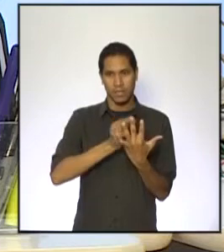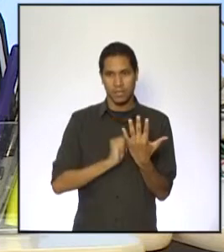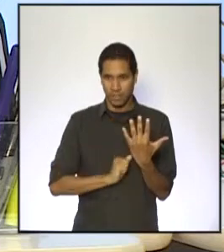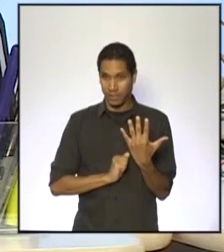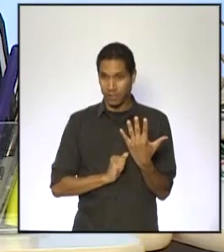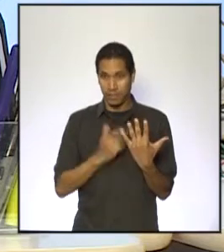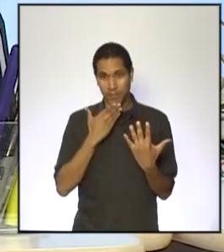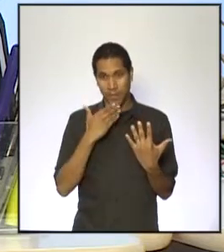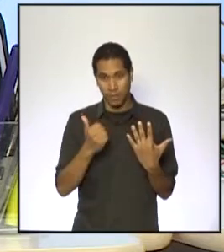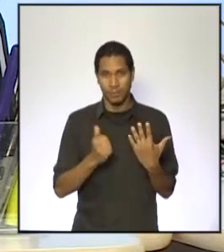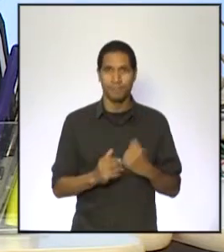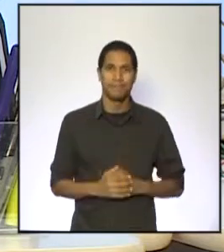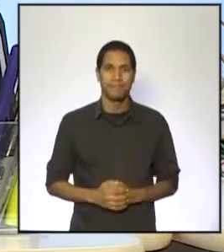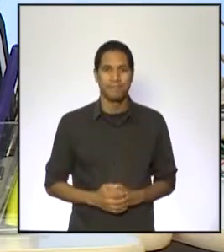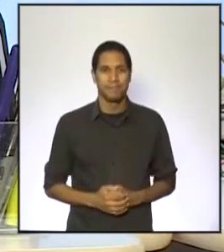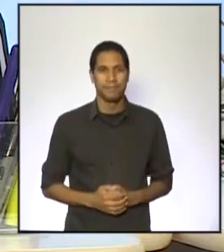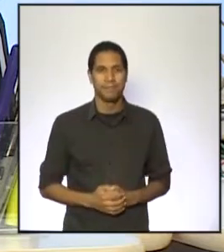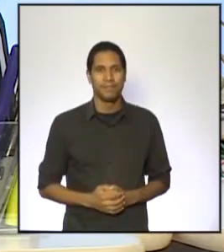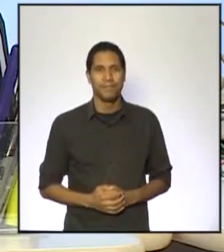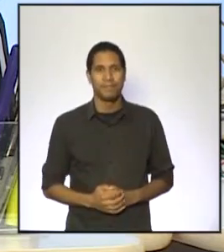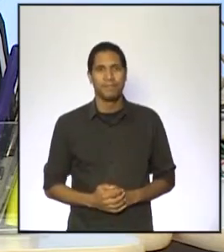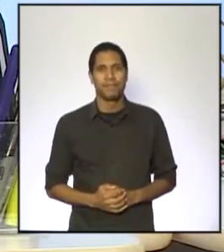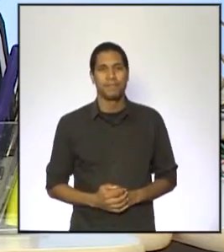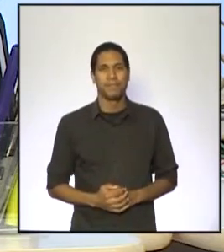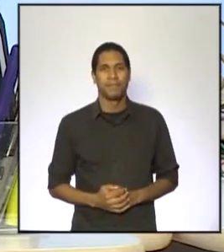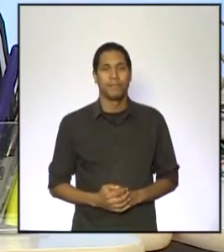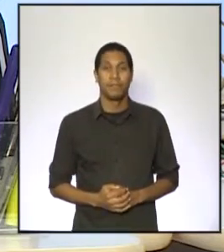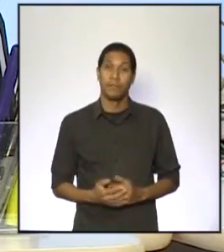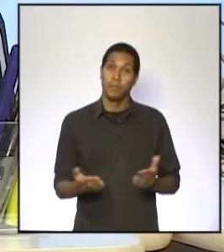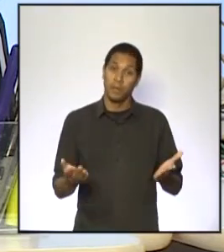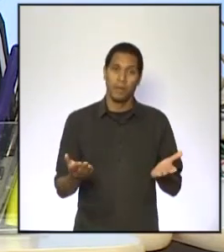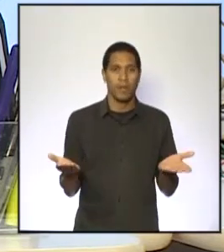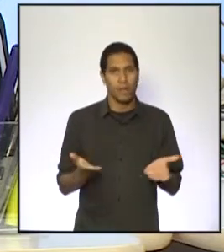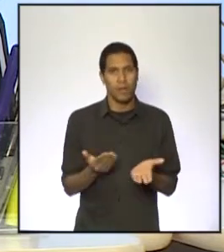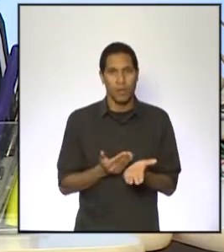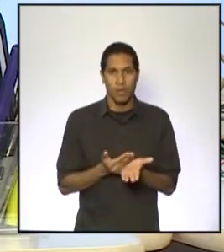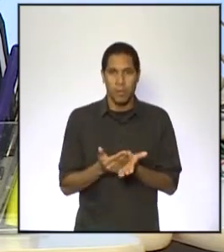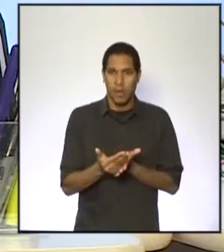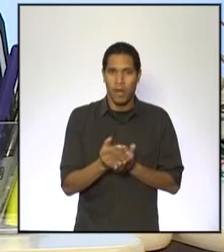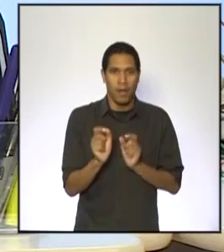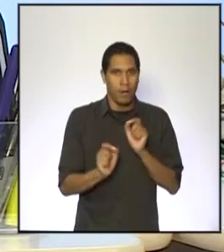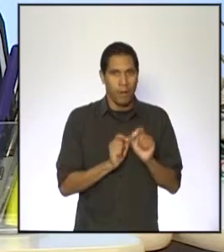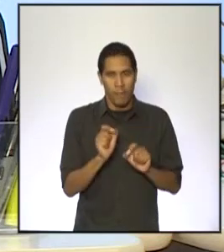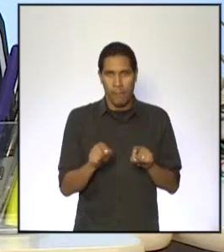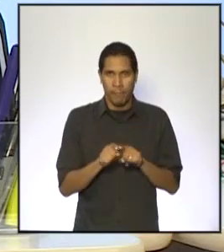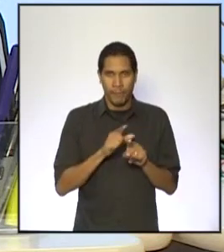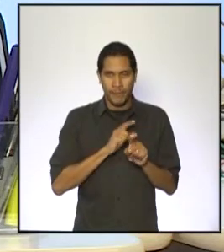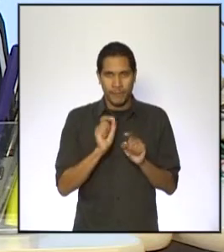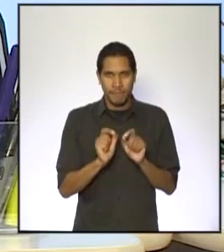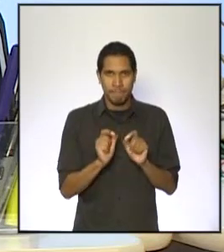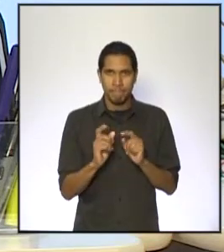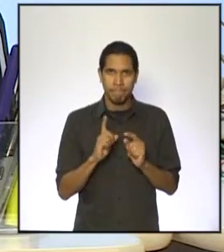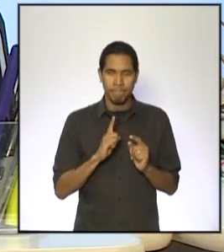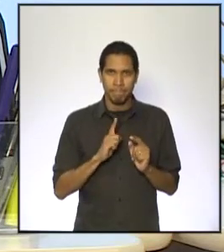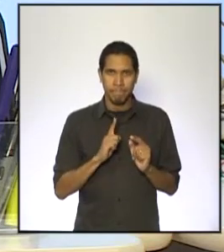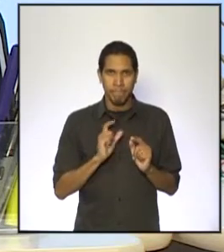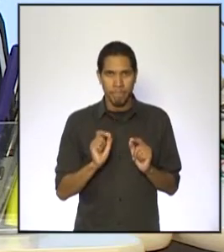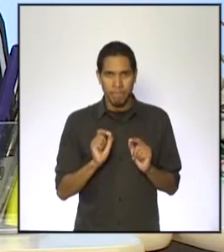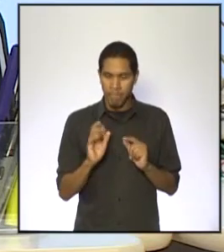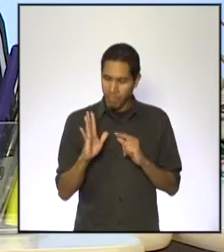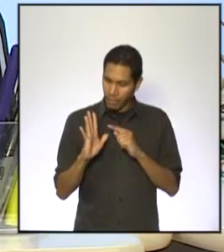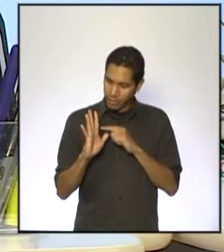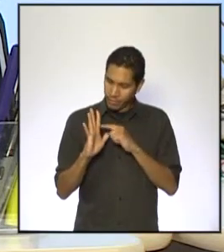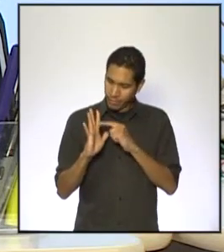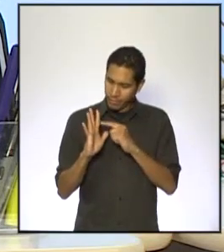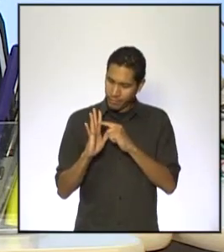E agora, então, nós vamos começar a desenhar as articulações. Nós vamos marcar